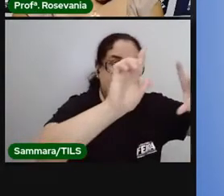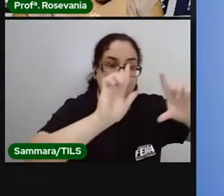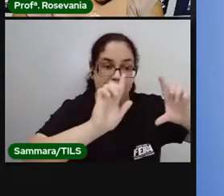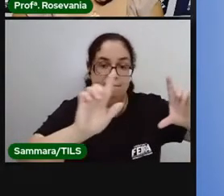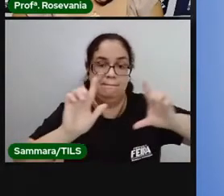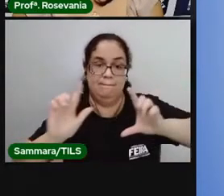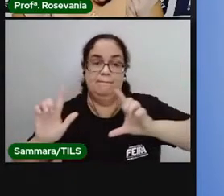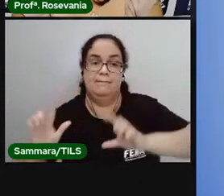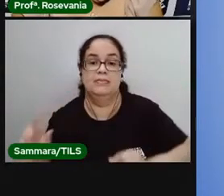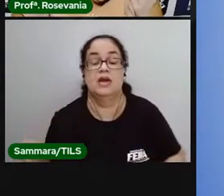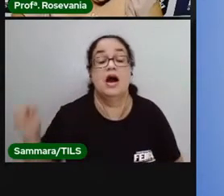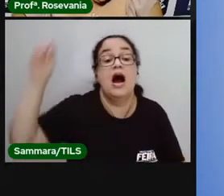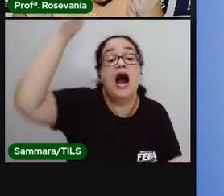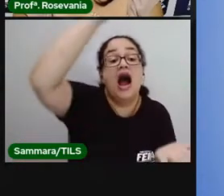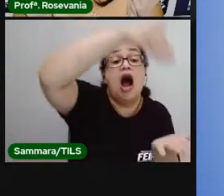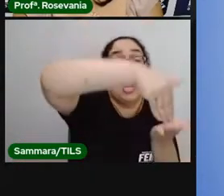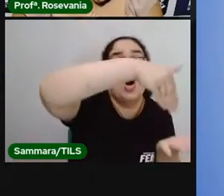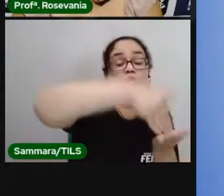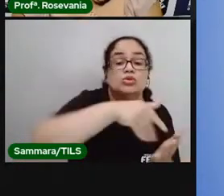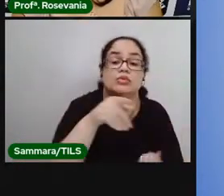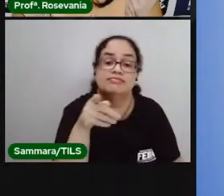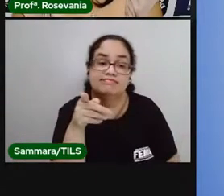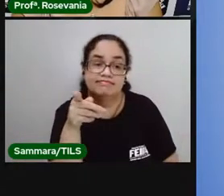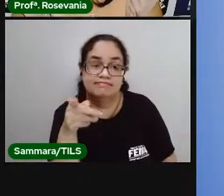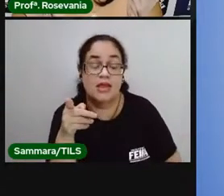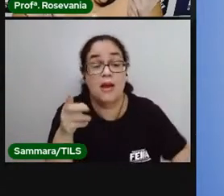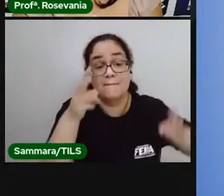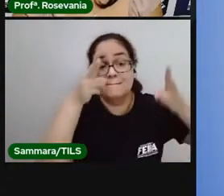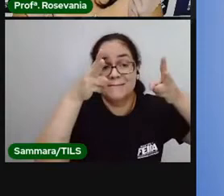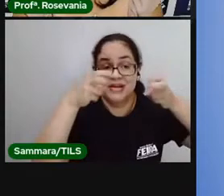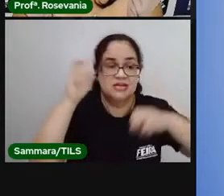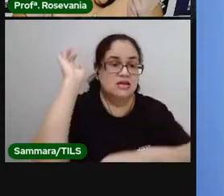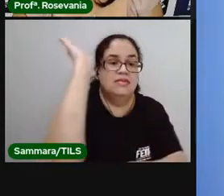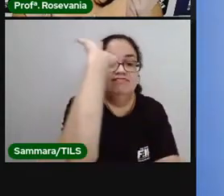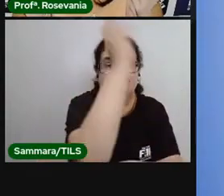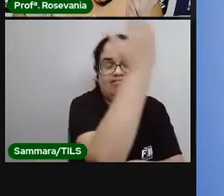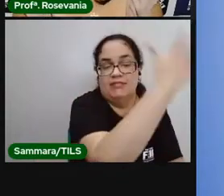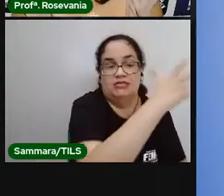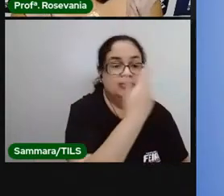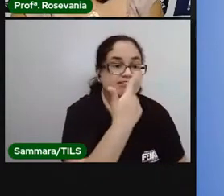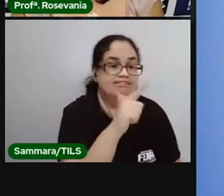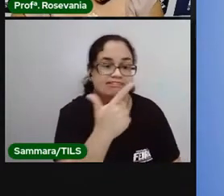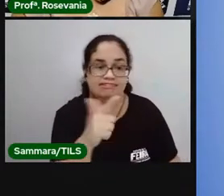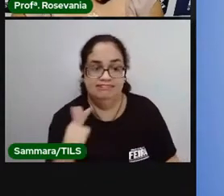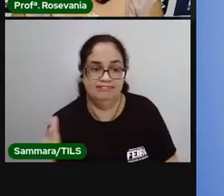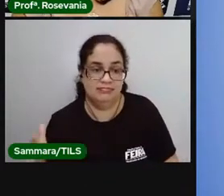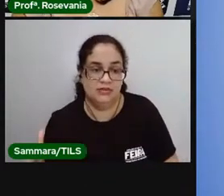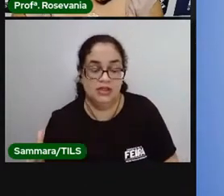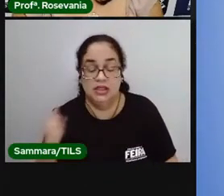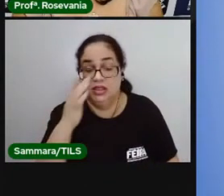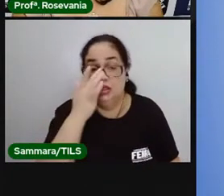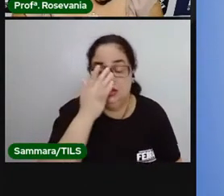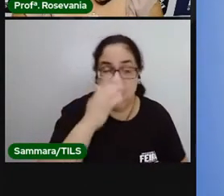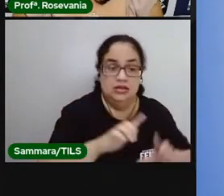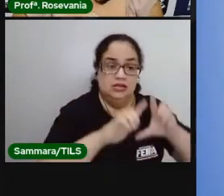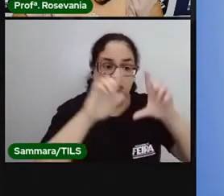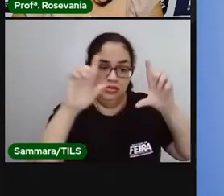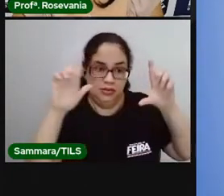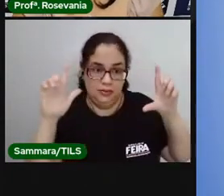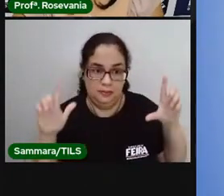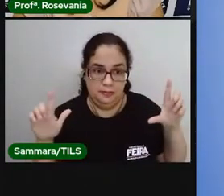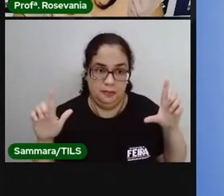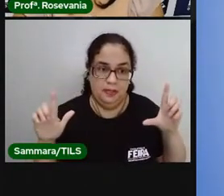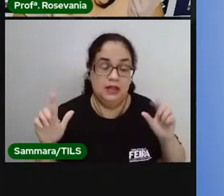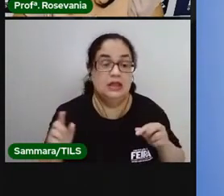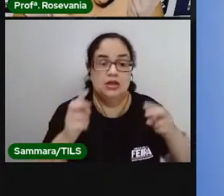E observe a última imagem. Percebam que árvore já não tem mais, né? Desde as imagens da parte de baixo, a gente